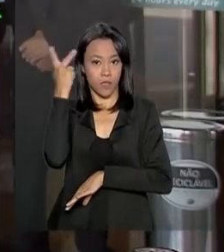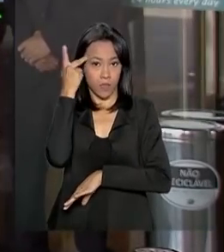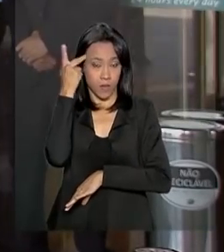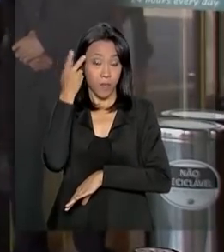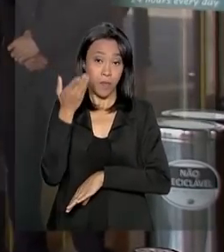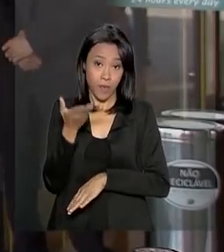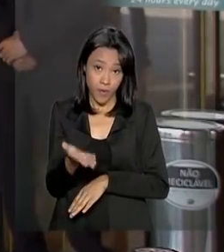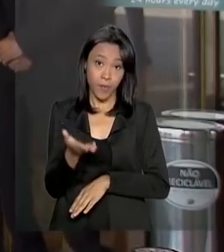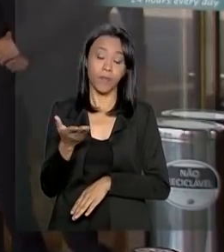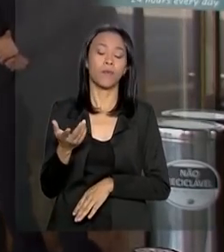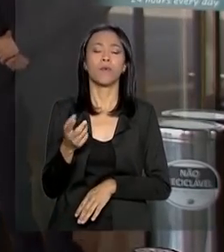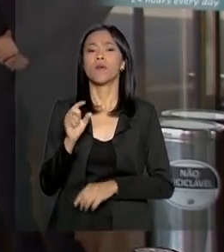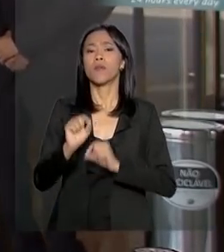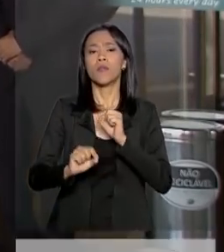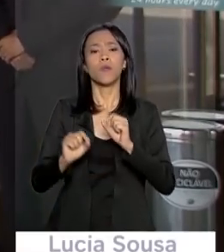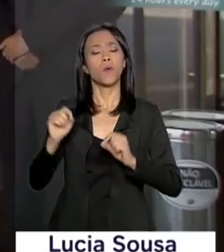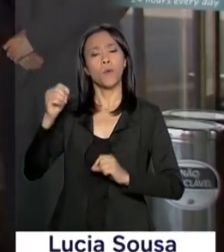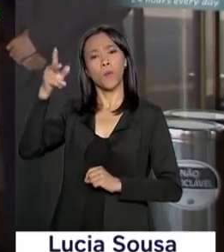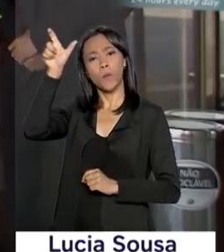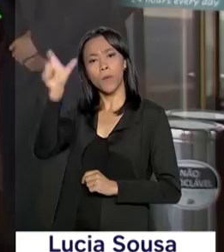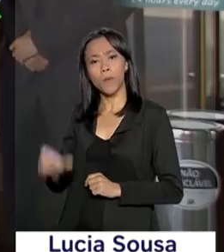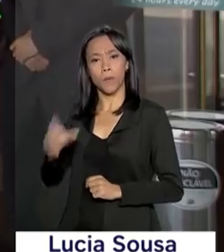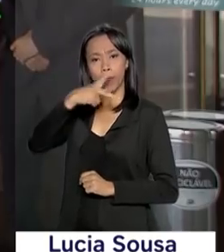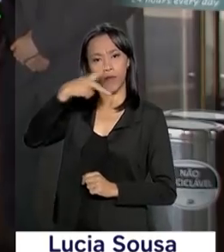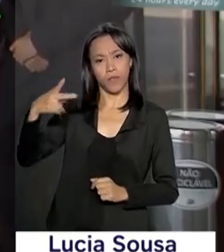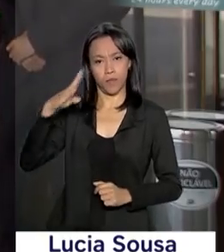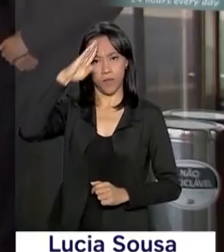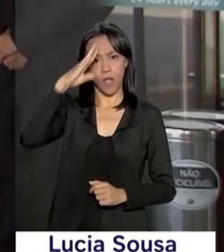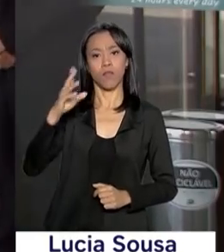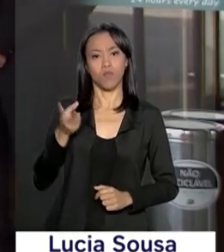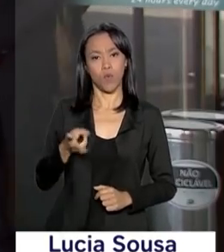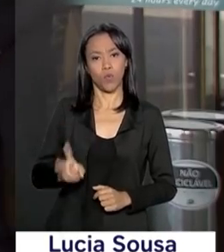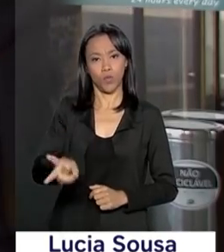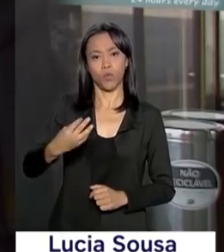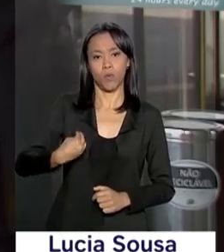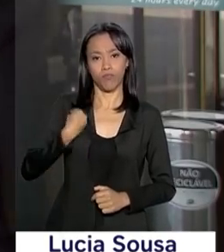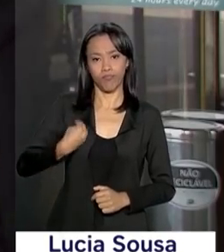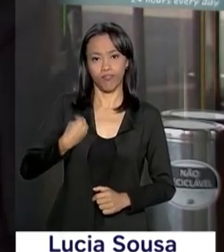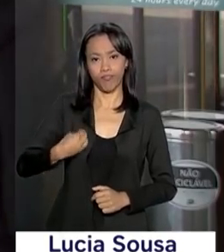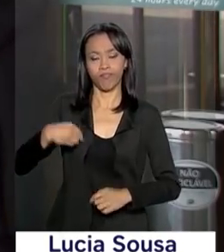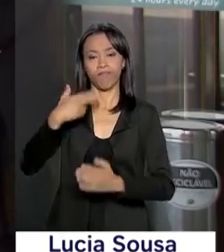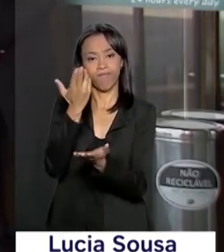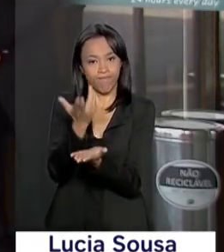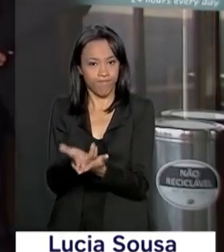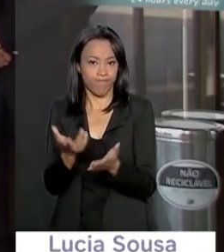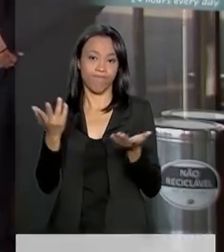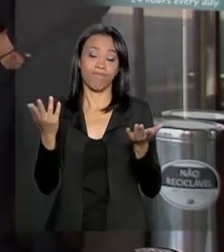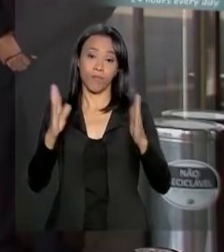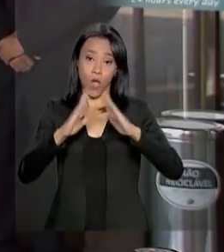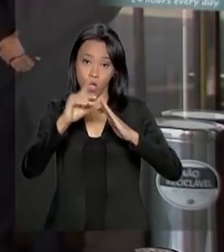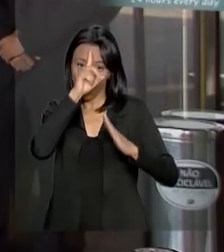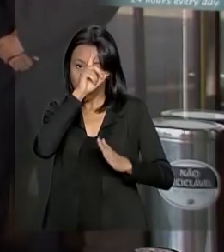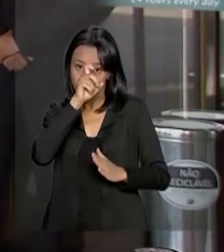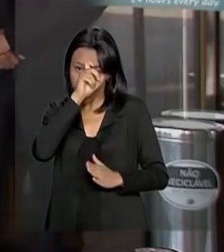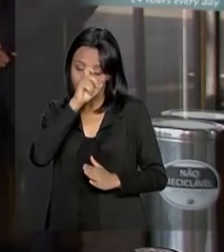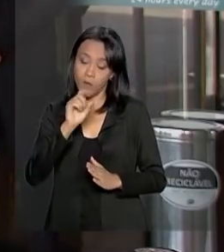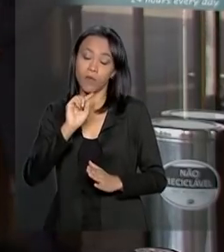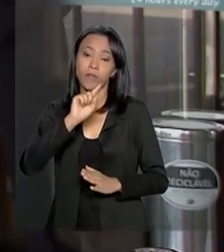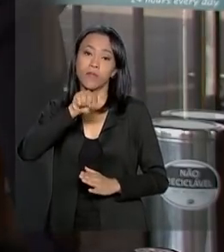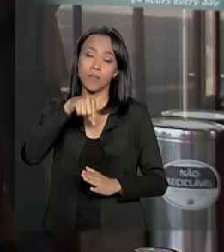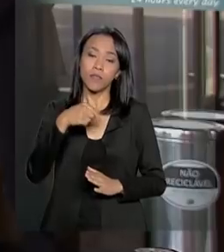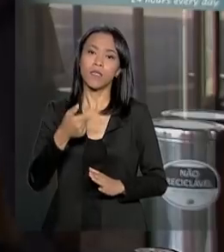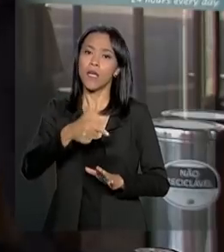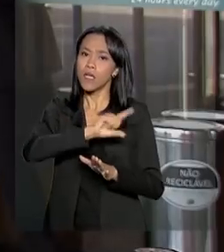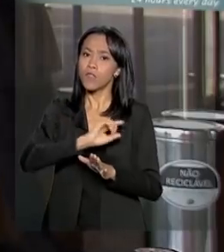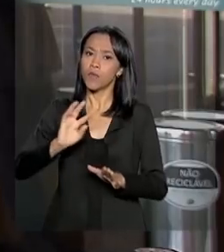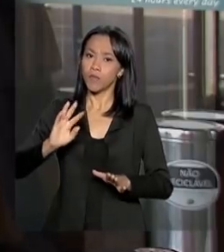de São Paulo, onde o presidente Jair Bolsonaro permanece internado depois de se submeter a uma cirurgia para retirada da bolsa